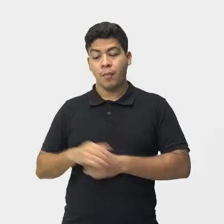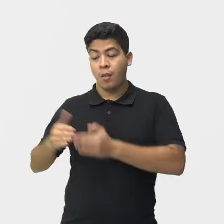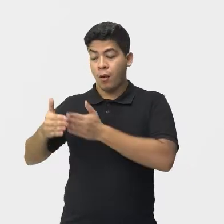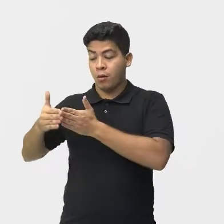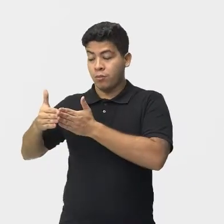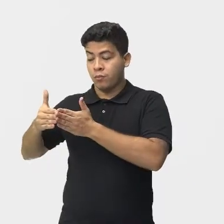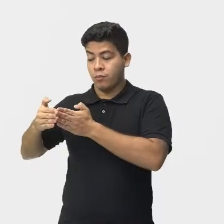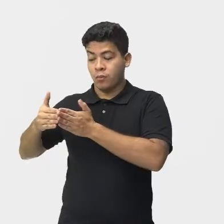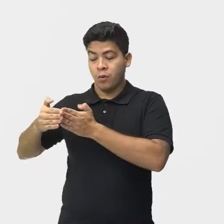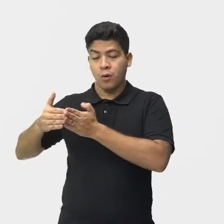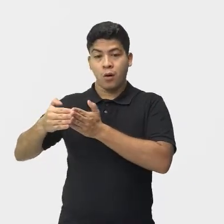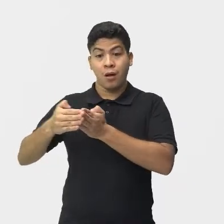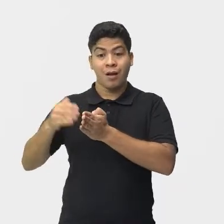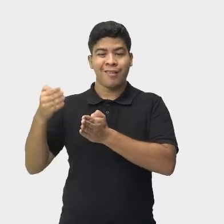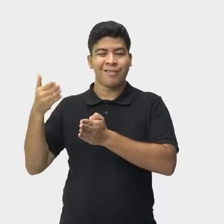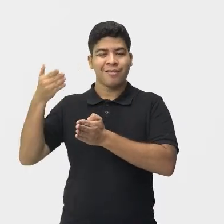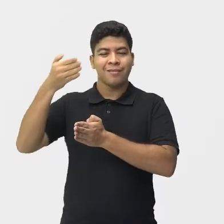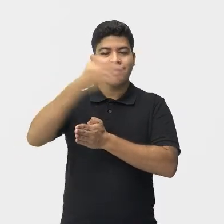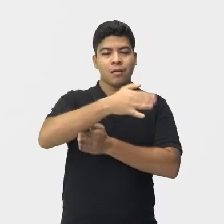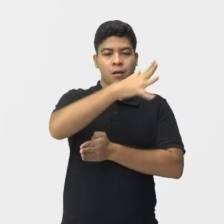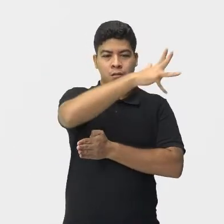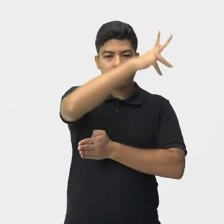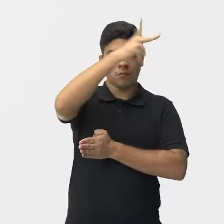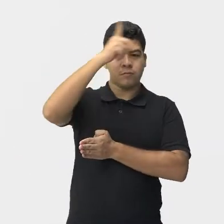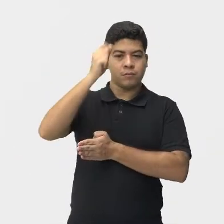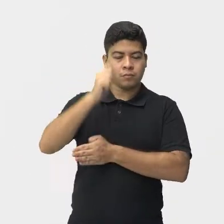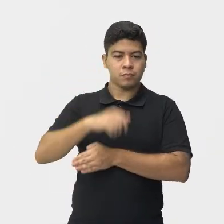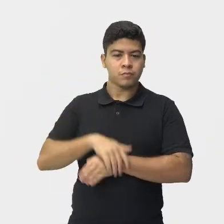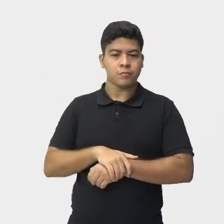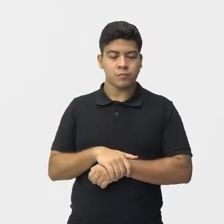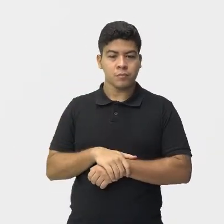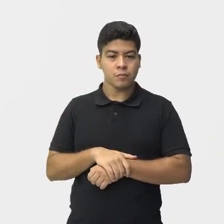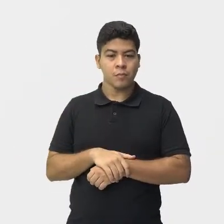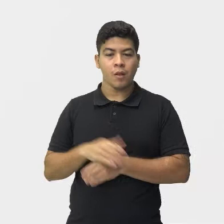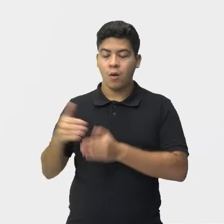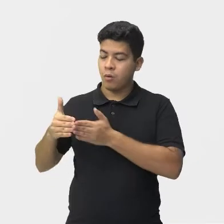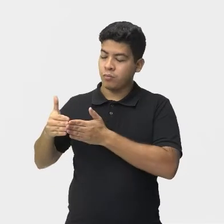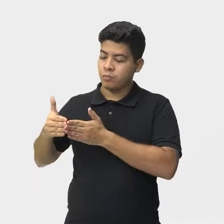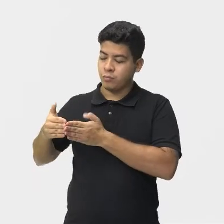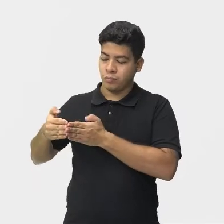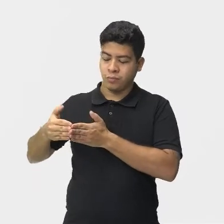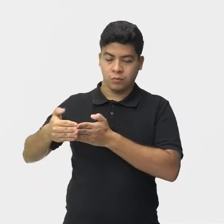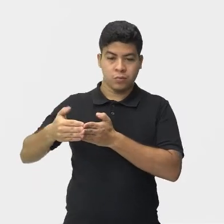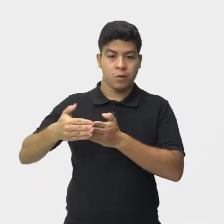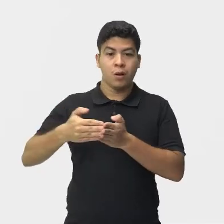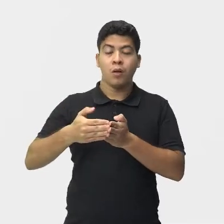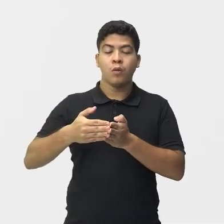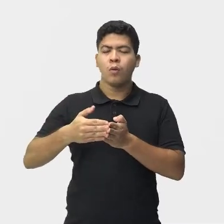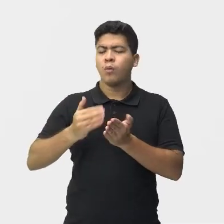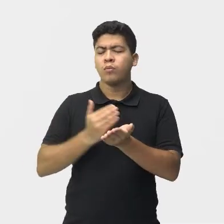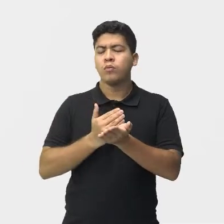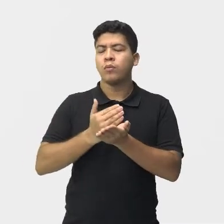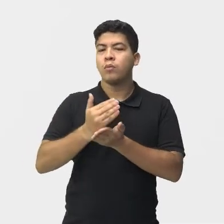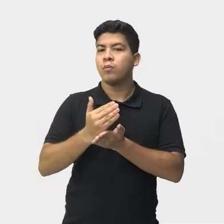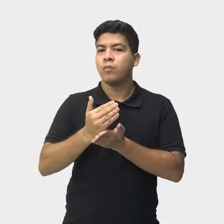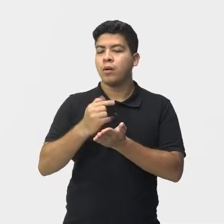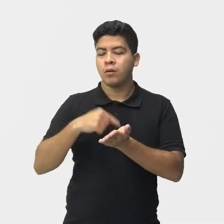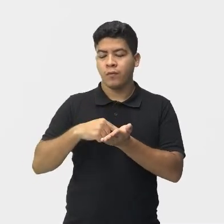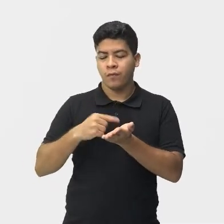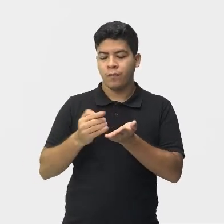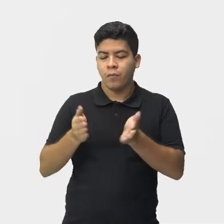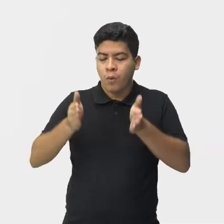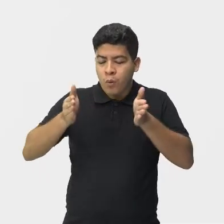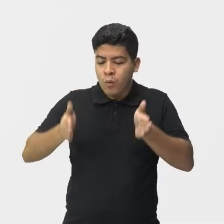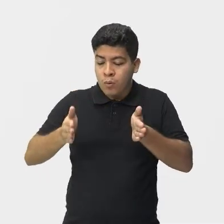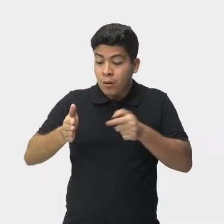segundo o gráfico V vezes T abaixo. Calcule a aceleração do barco nos primeiros 20 segundos de movimento. Veja, então